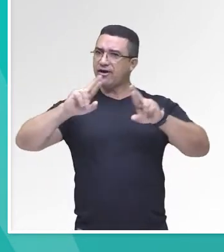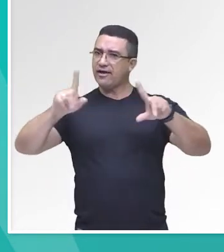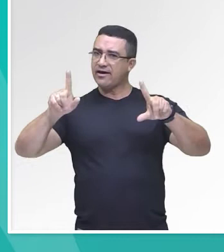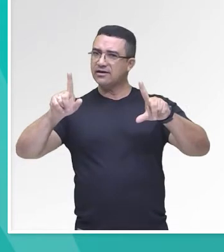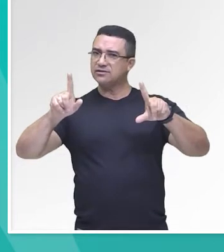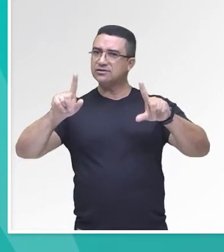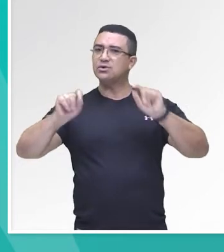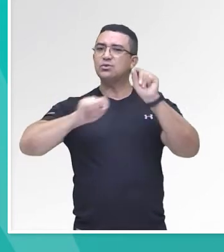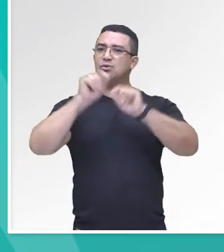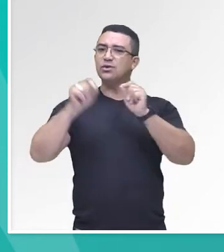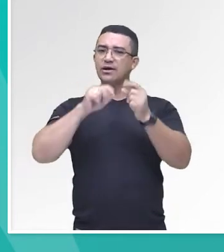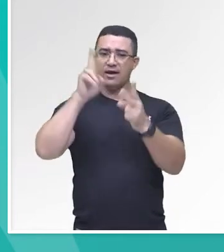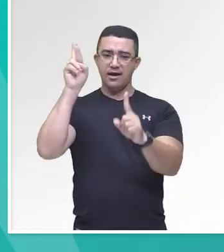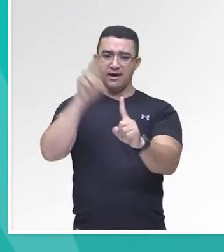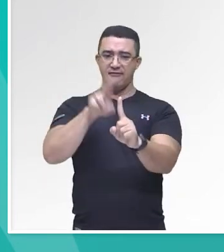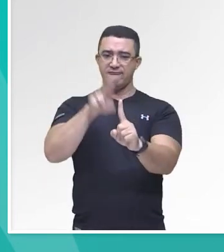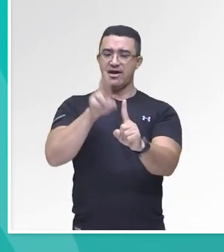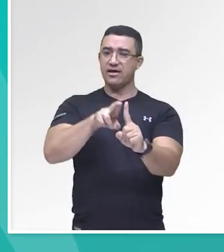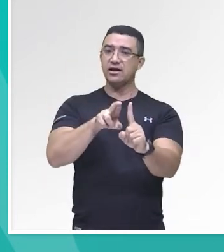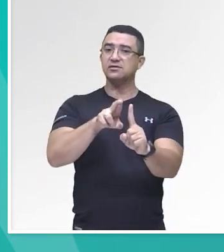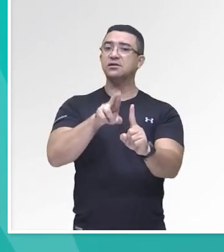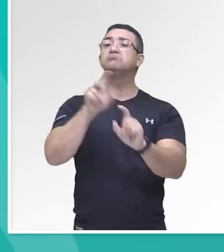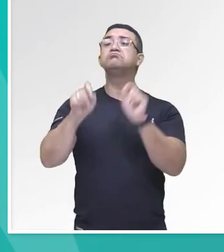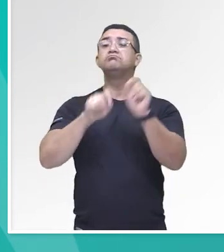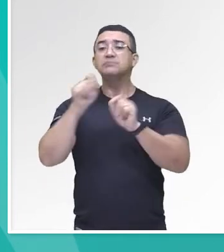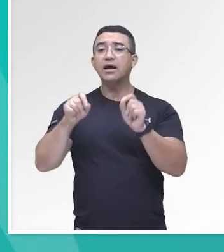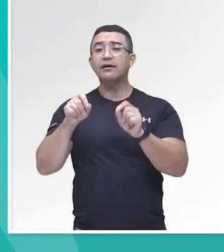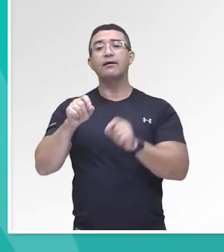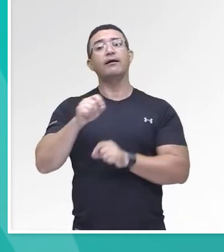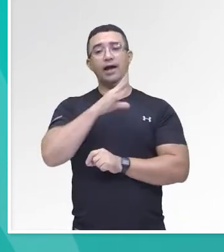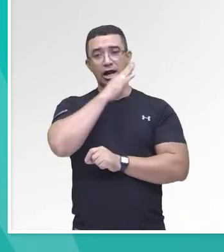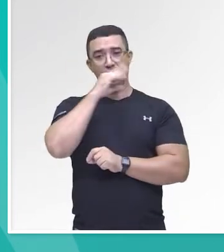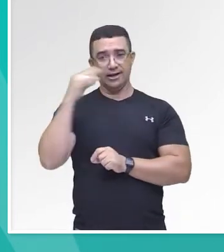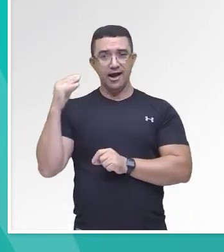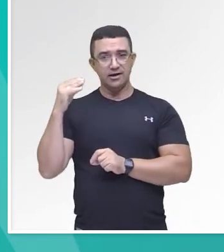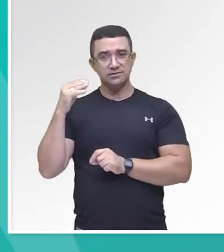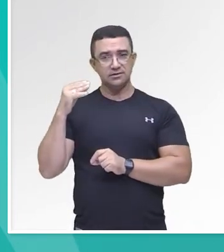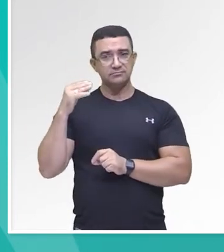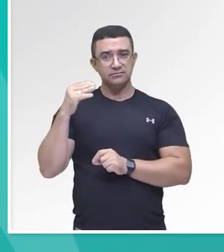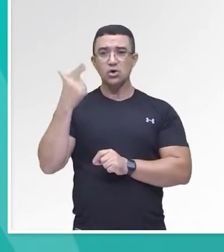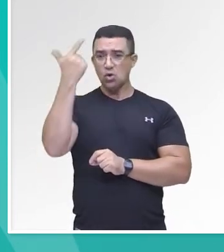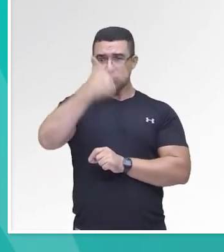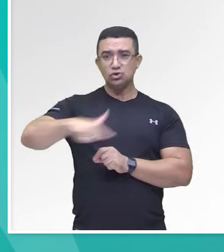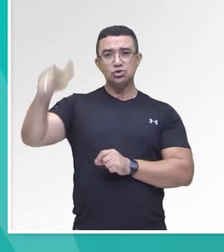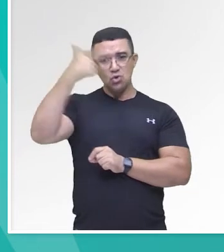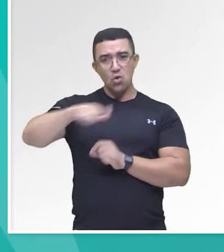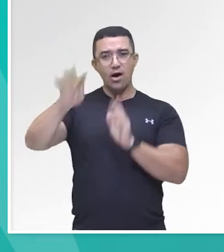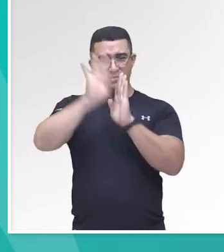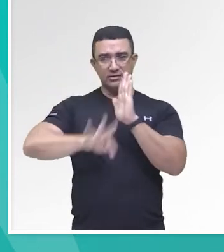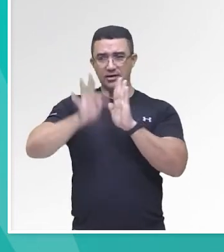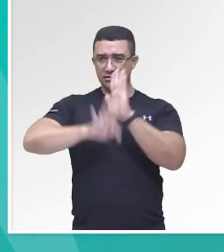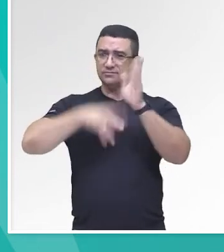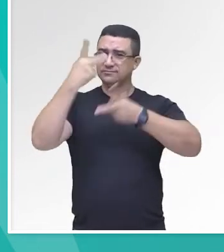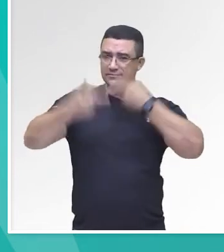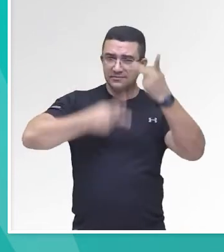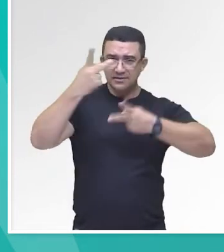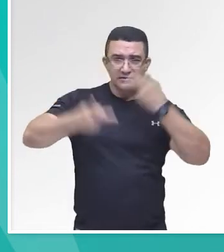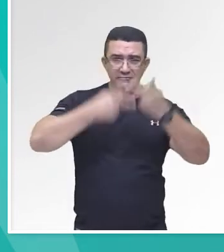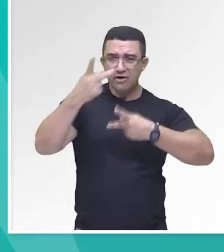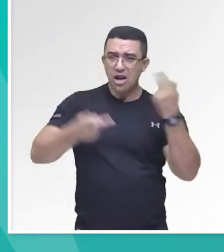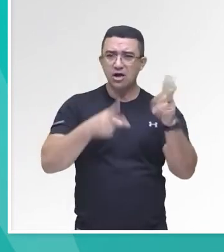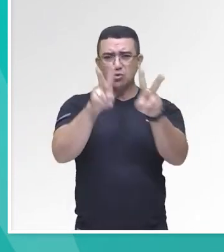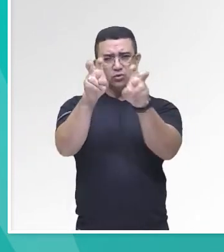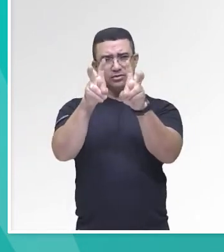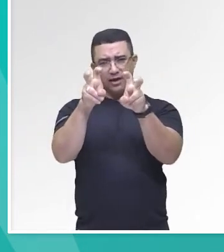uma referenciação. Nota que eu continuo falando do mesmo assunto, mas para evitar de ficar todo momento